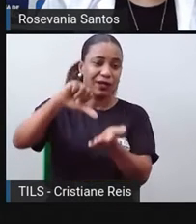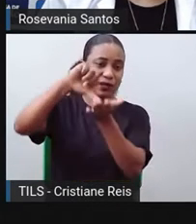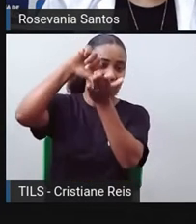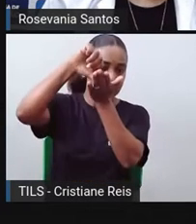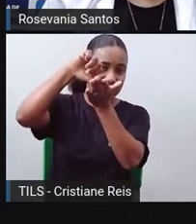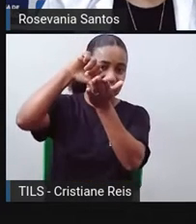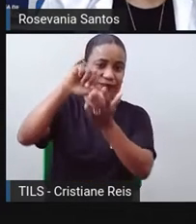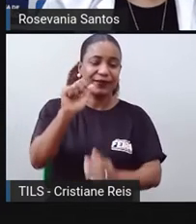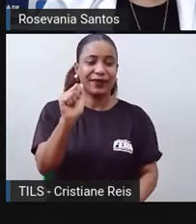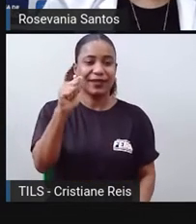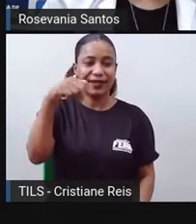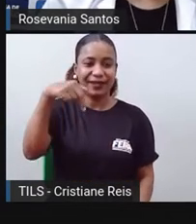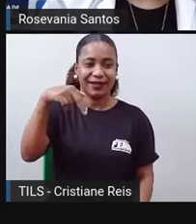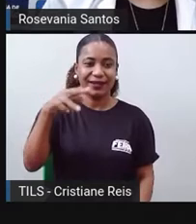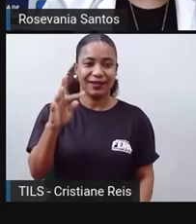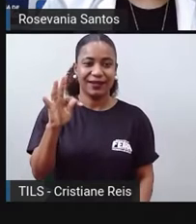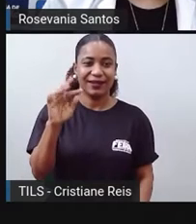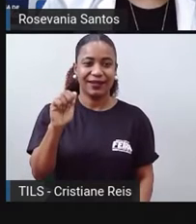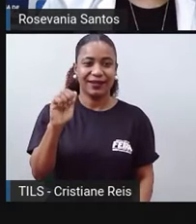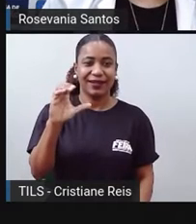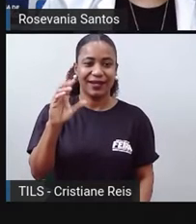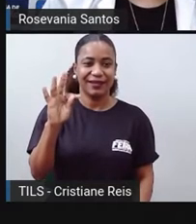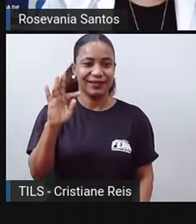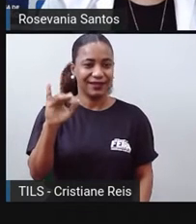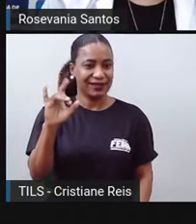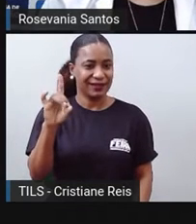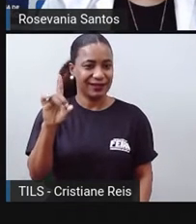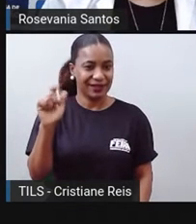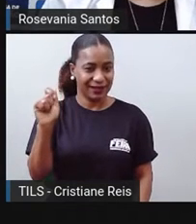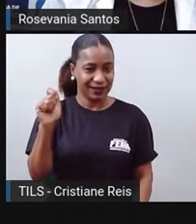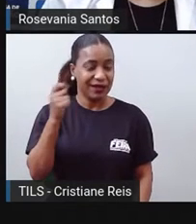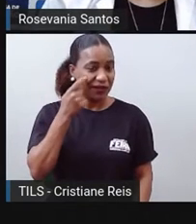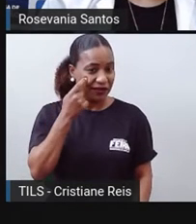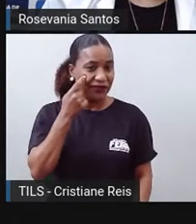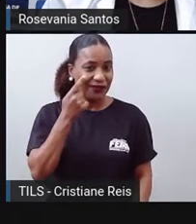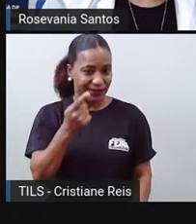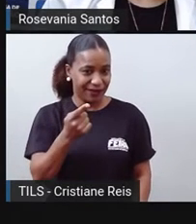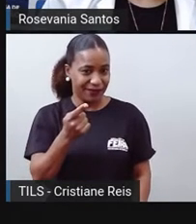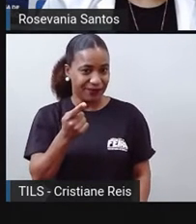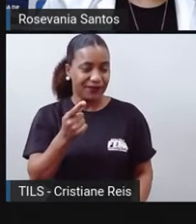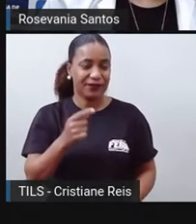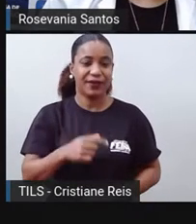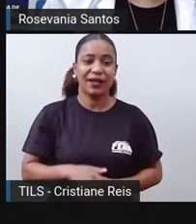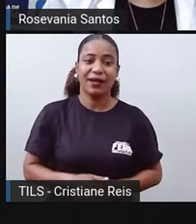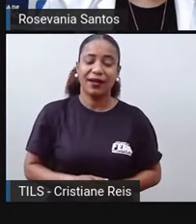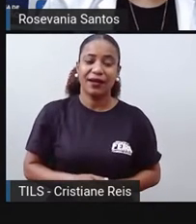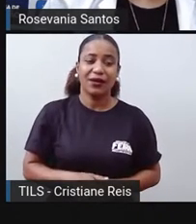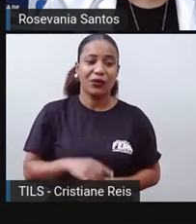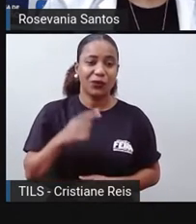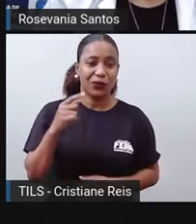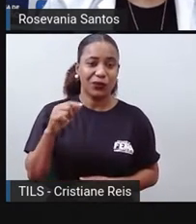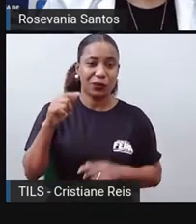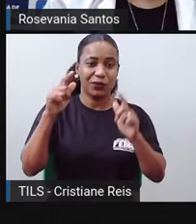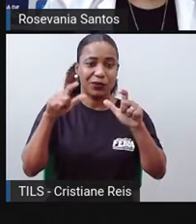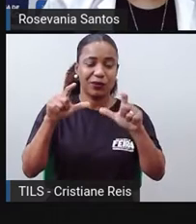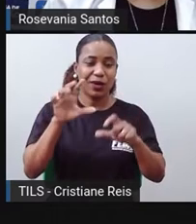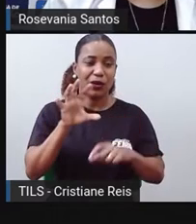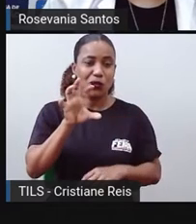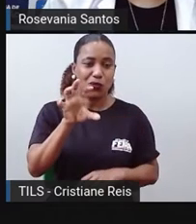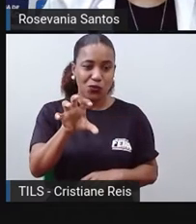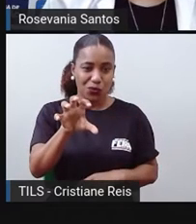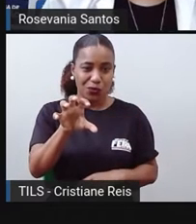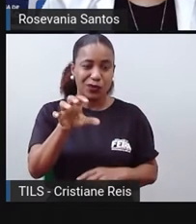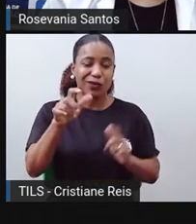aqui a Antártida. Então vocês percebam que tem que essa localização aqui, né, no extremo